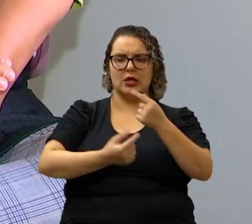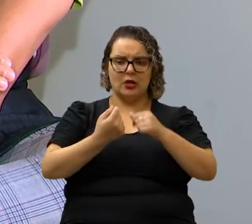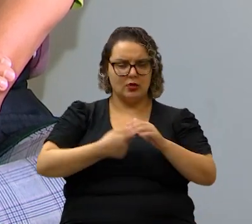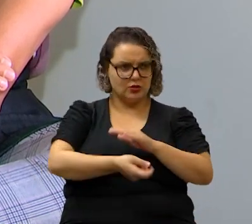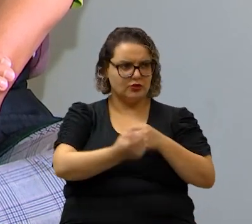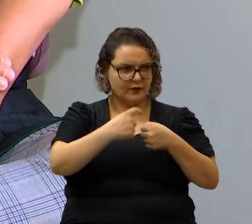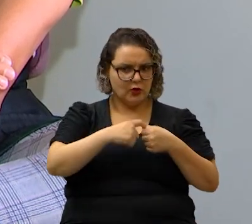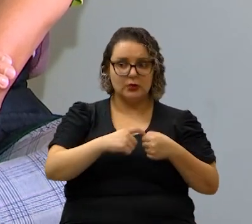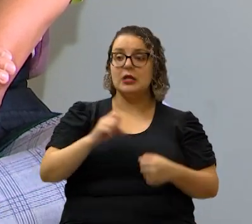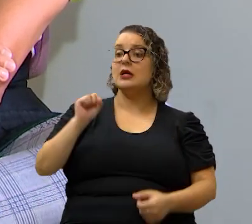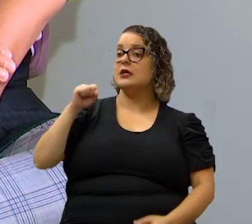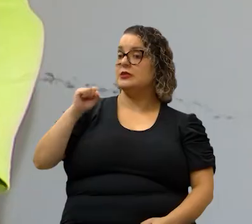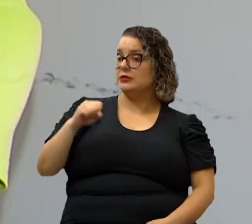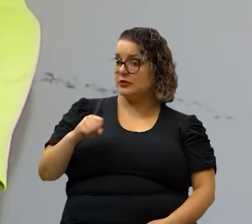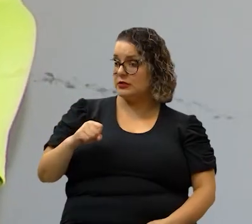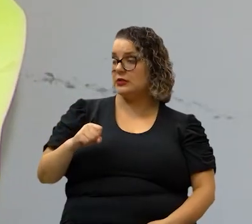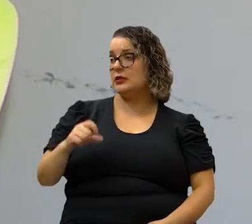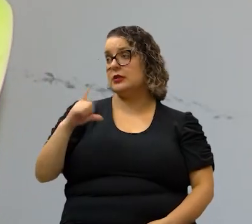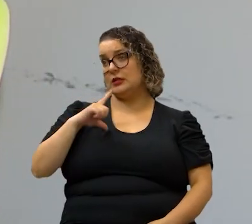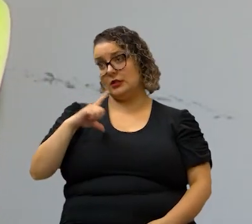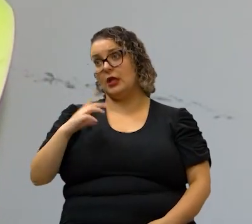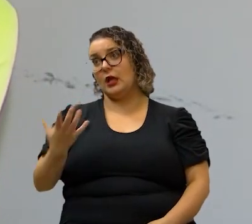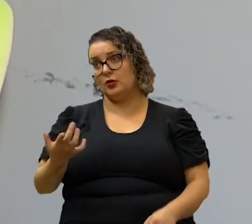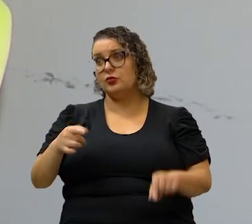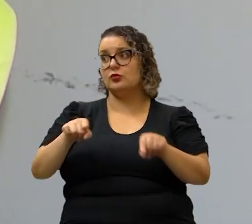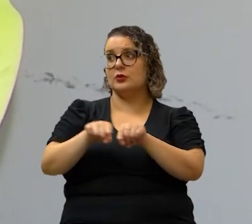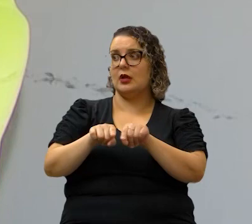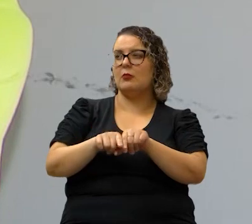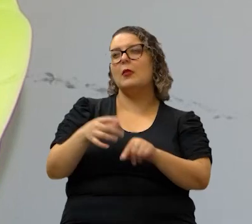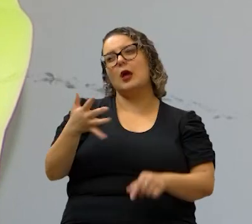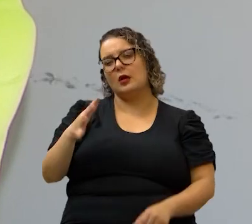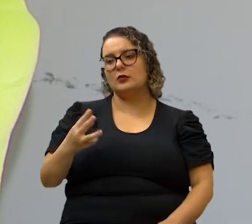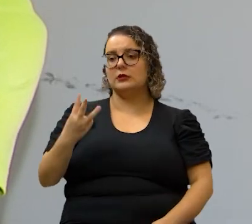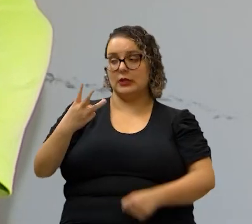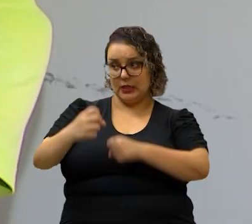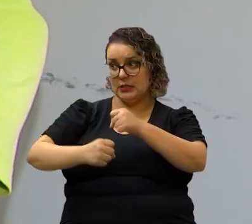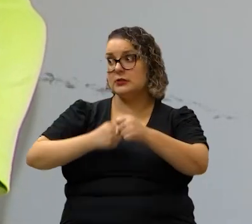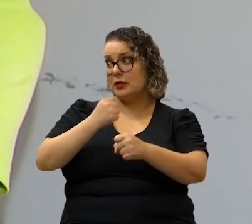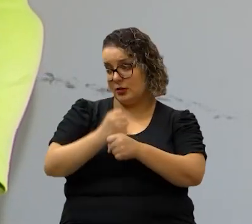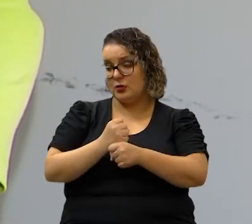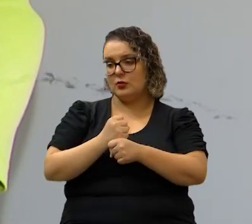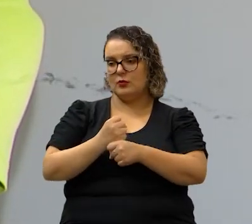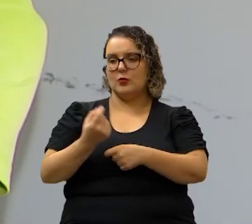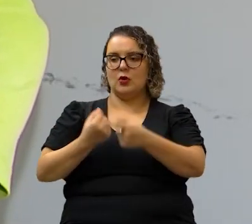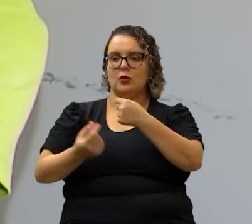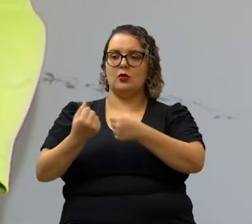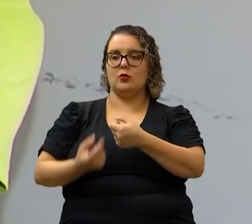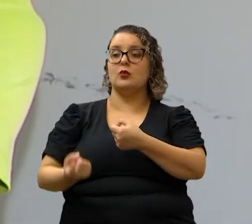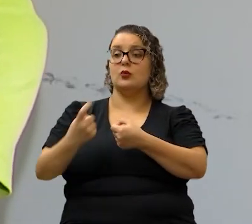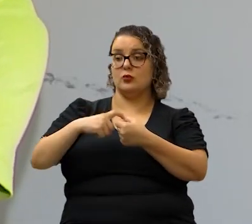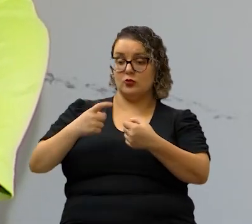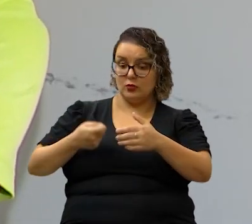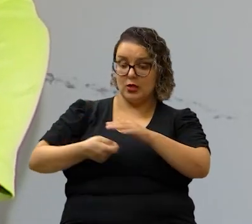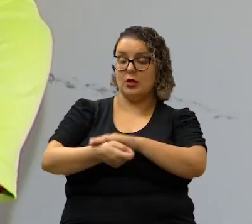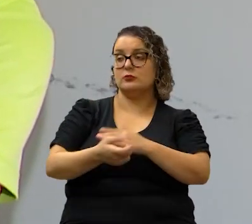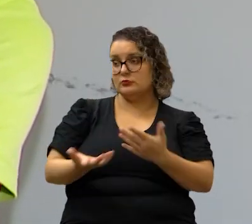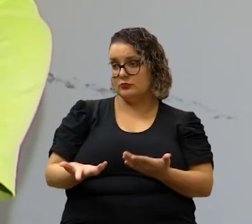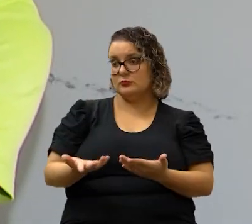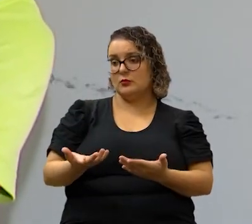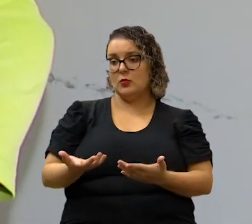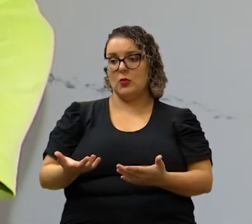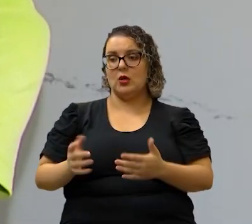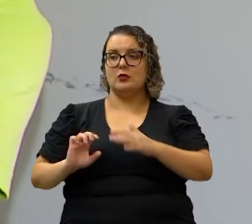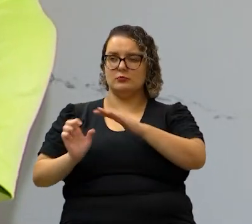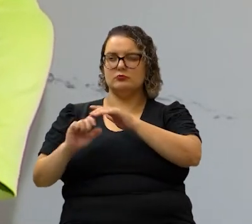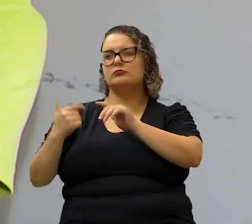valor inicial de volta? Sim, considerando que a gente tem em média hoje 3 anos, né, para a gente ter o retorno do valor investido